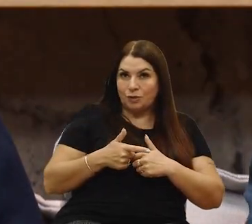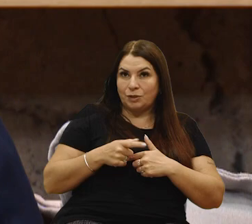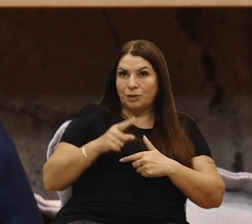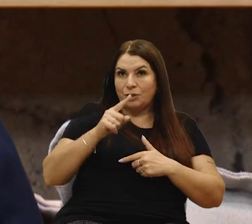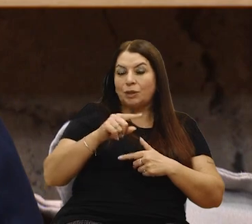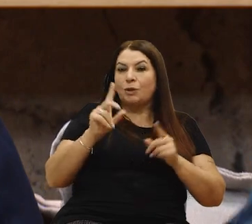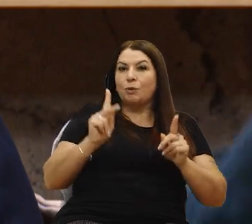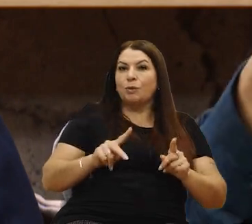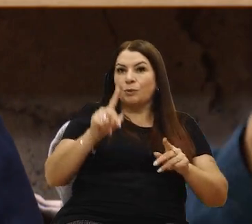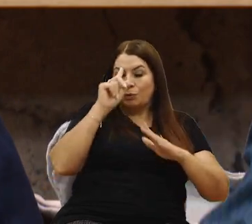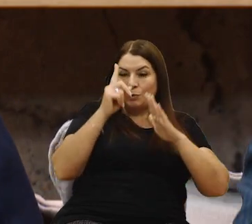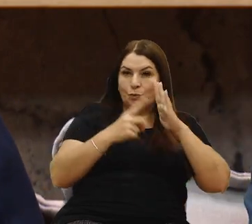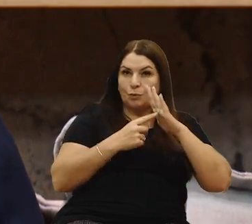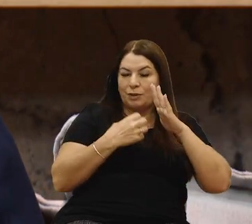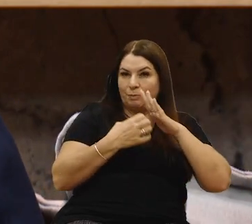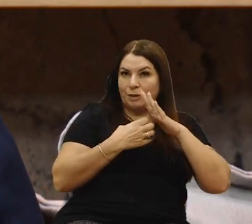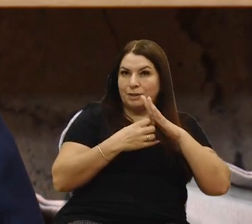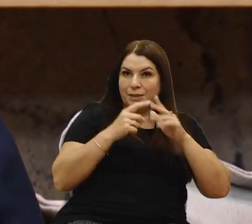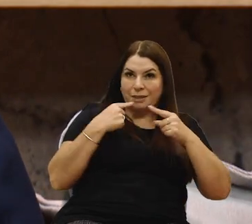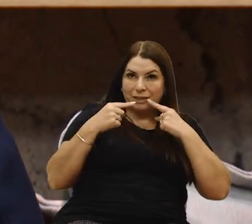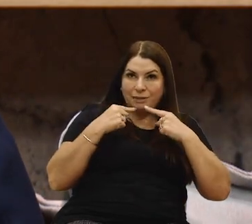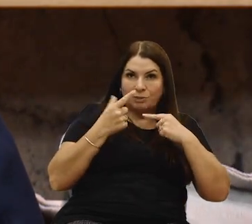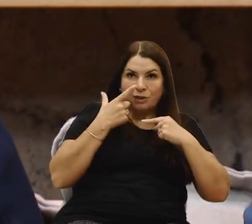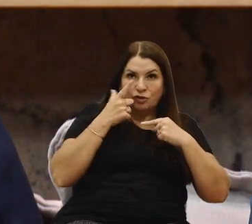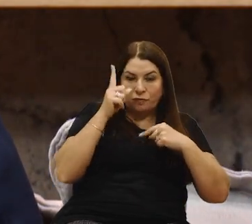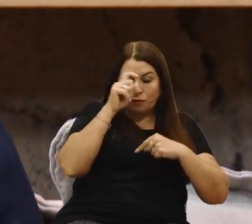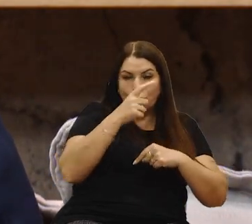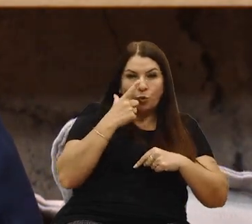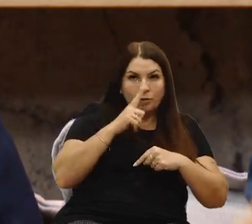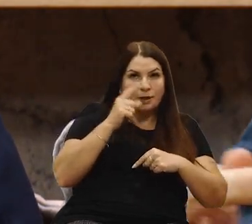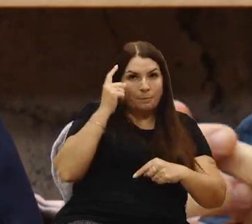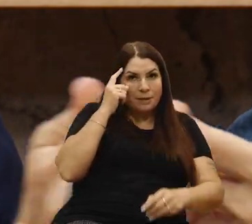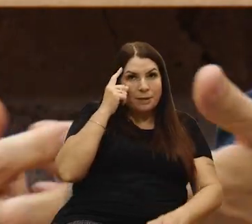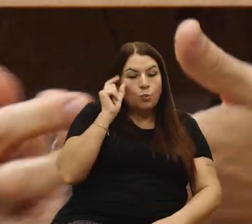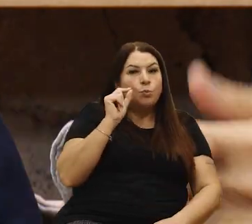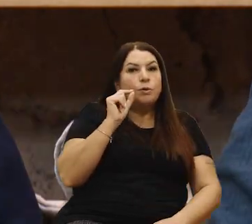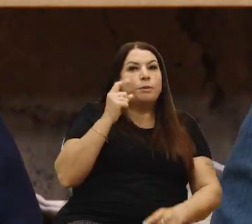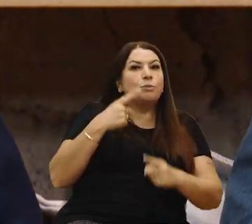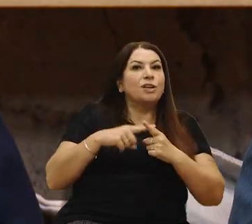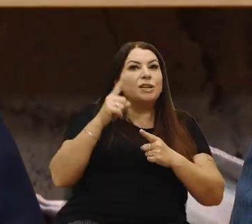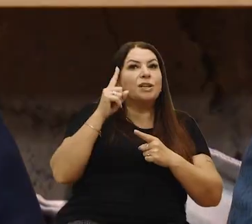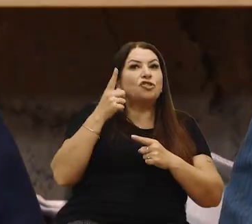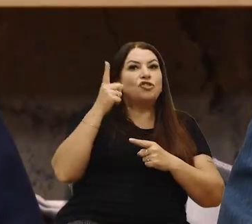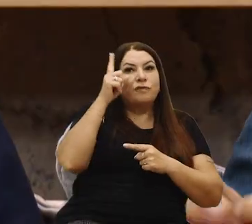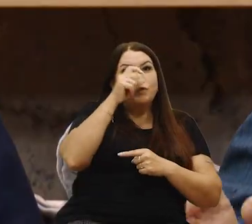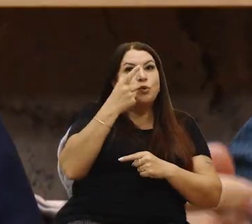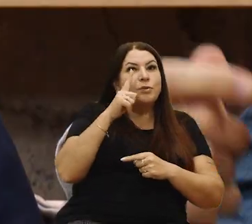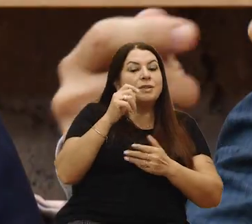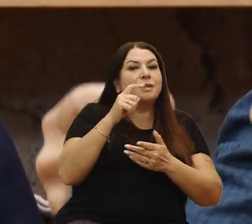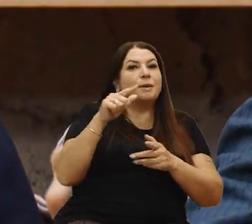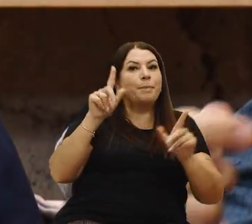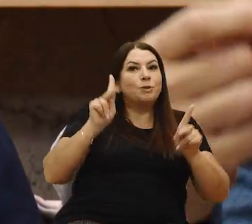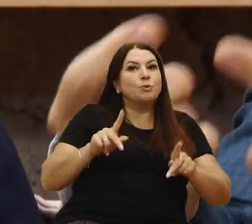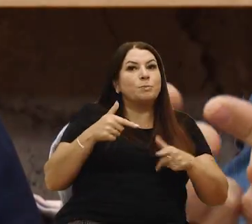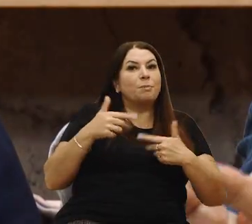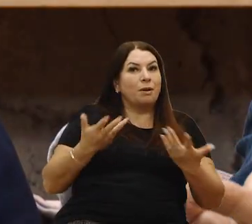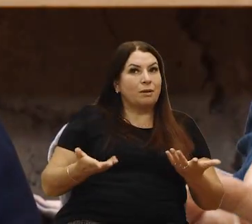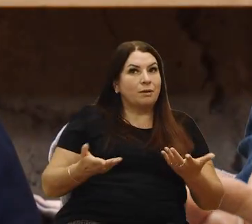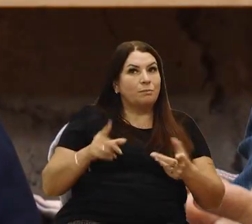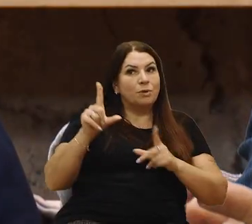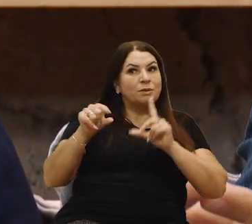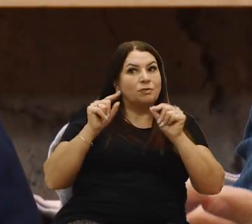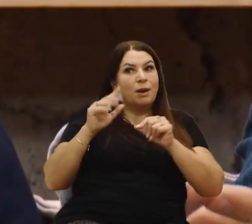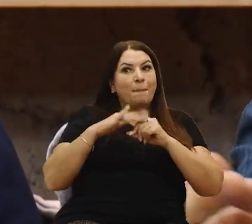empregador reclama que está difícil conseguir gente, ele tem que pensar por que é difícil conseguir gente. Porque tem alternativas que são